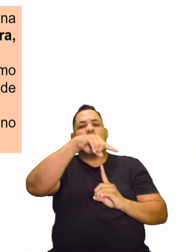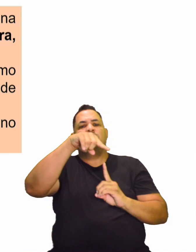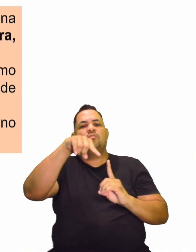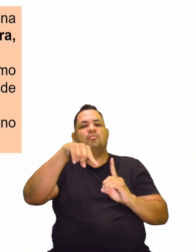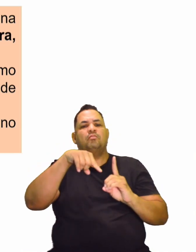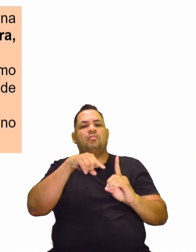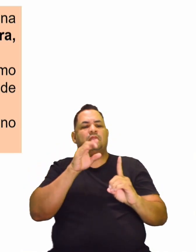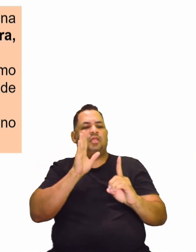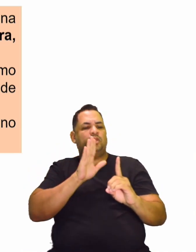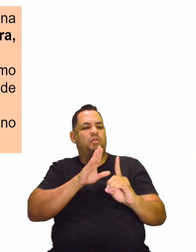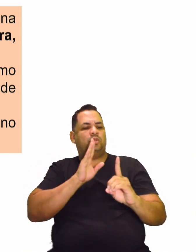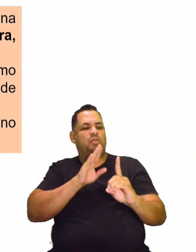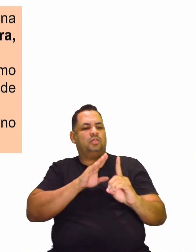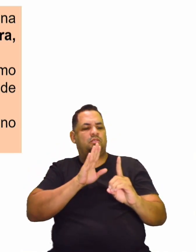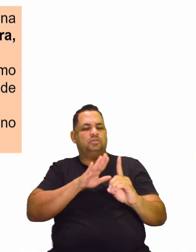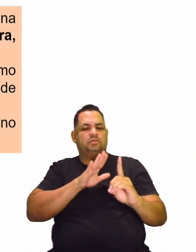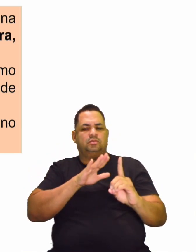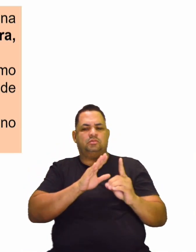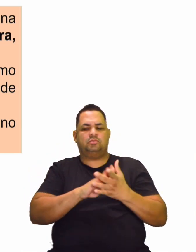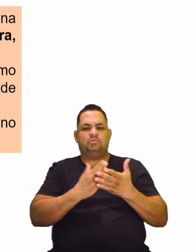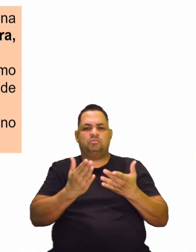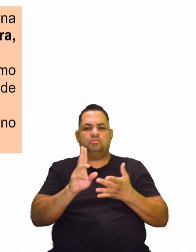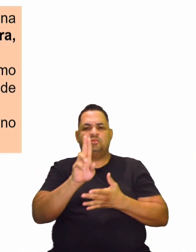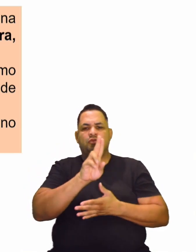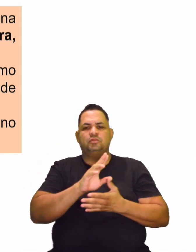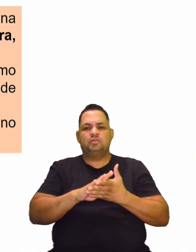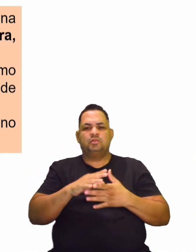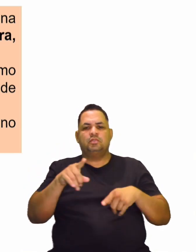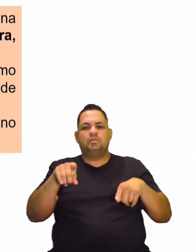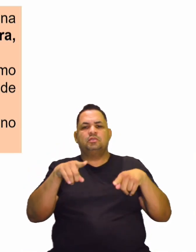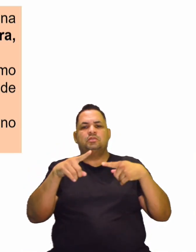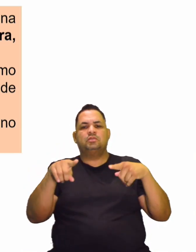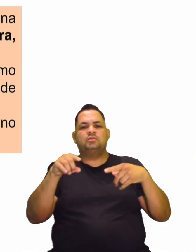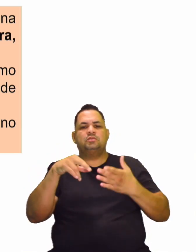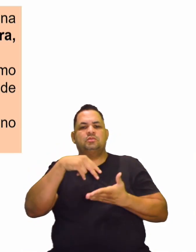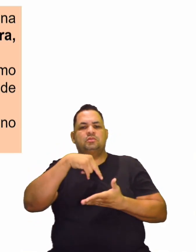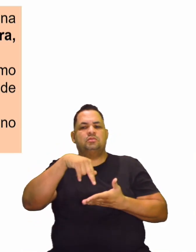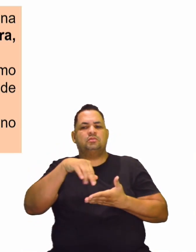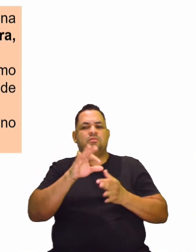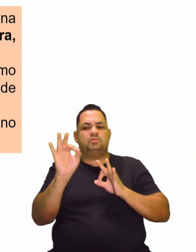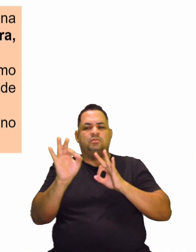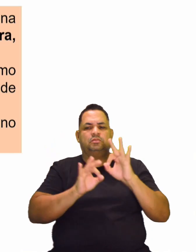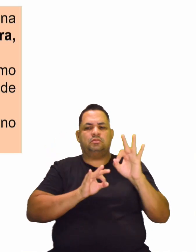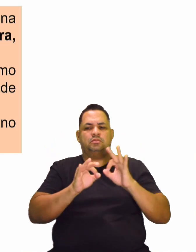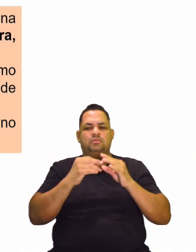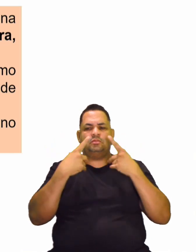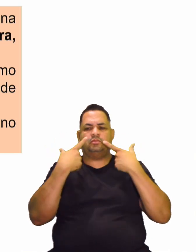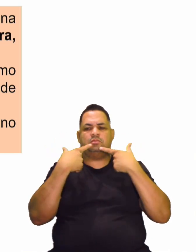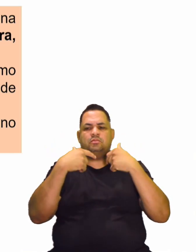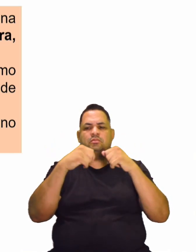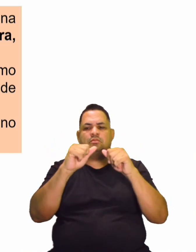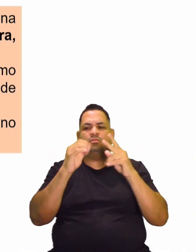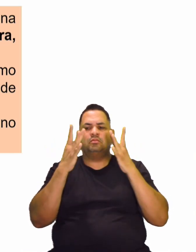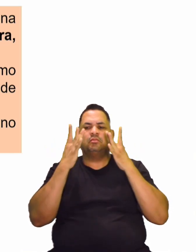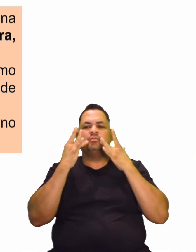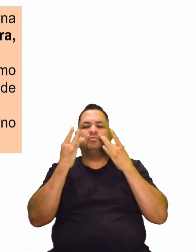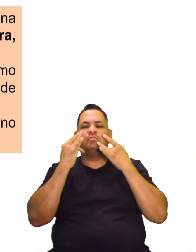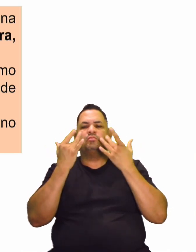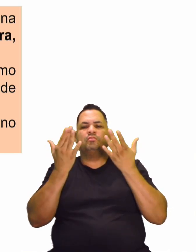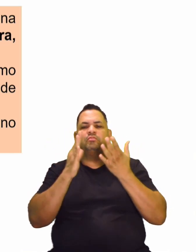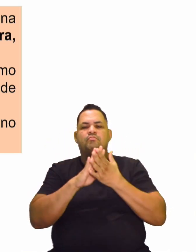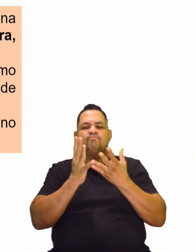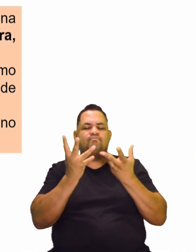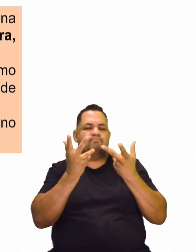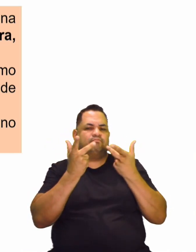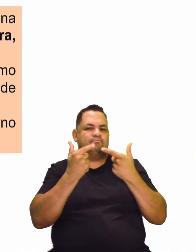né? Por meio de dança e música. Então, ao mesmo tempo, criaram essa linguagem do teatro, que é uma linguagem